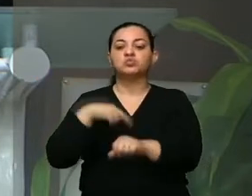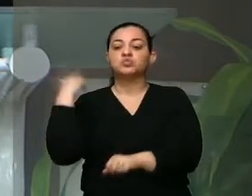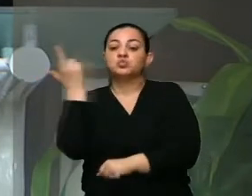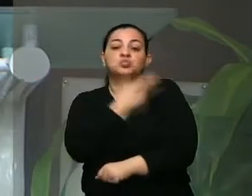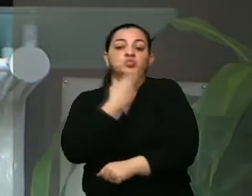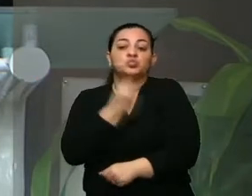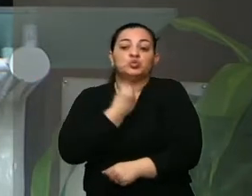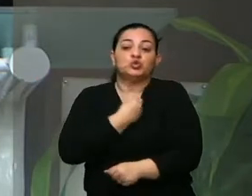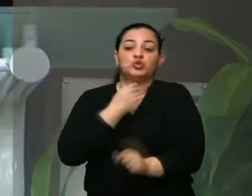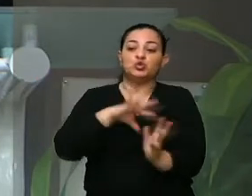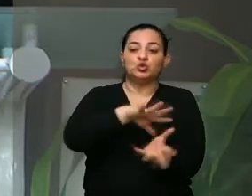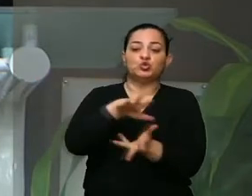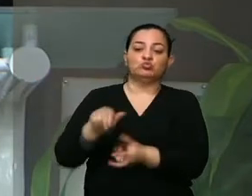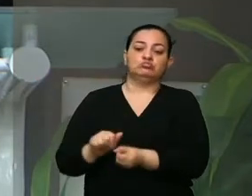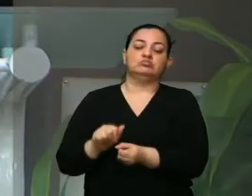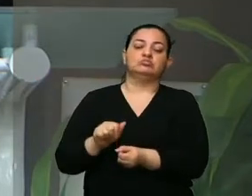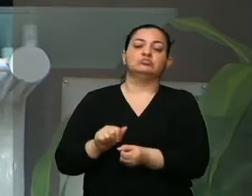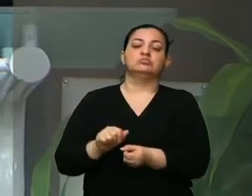aqui